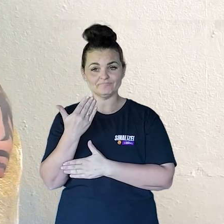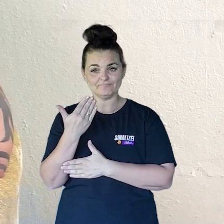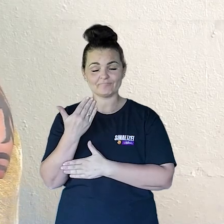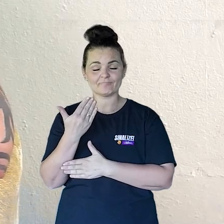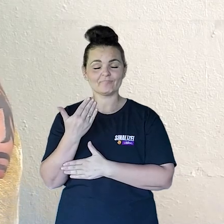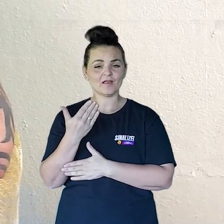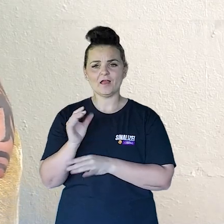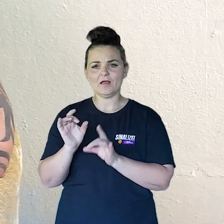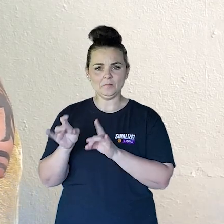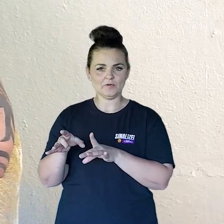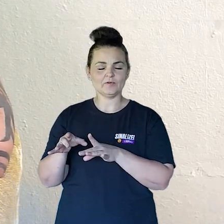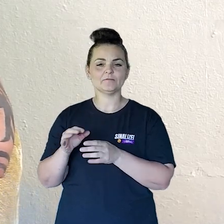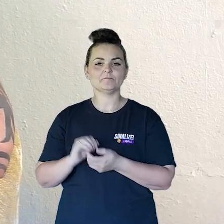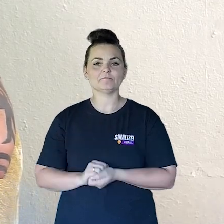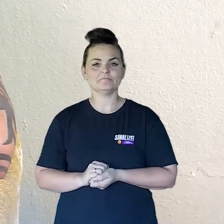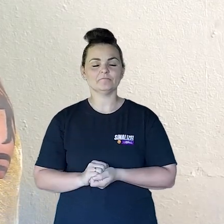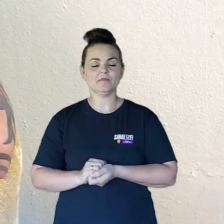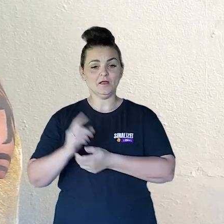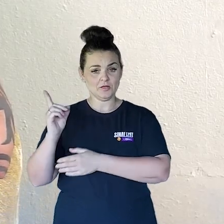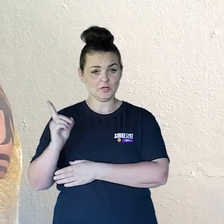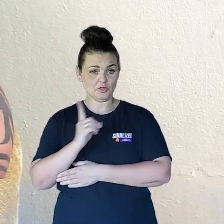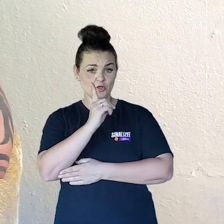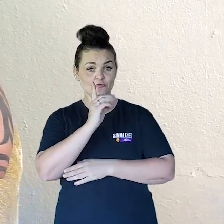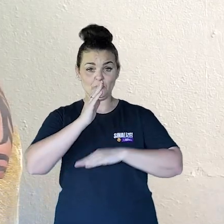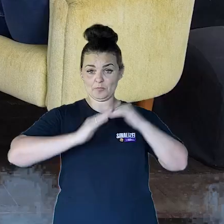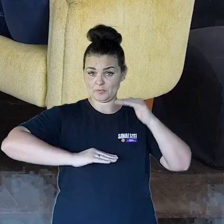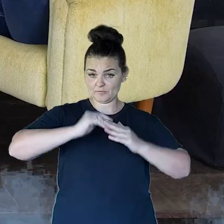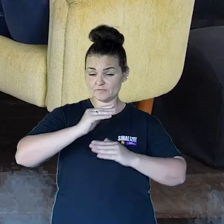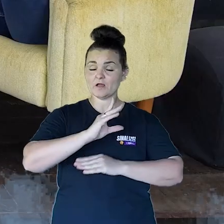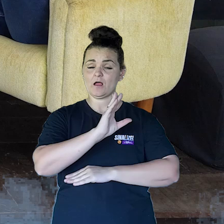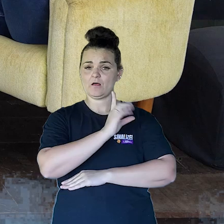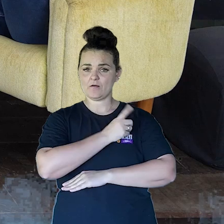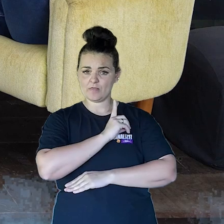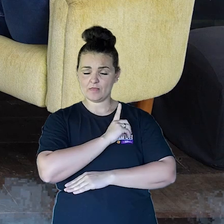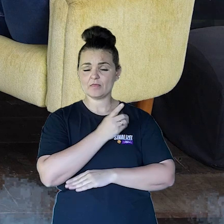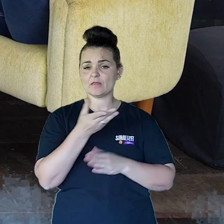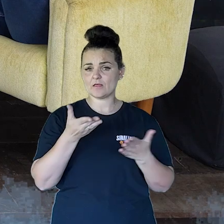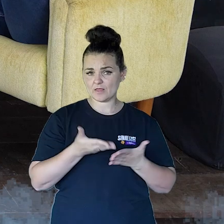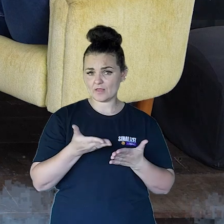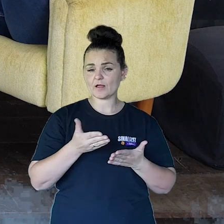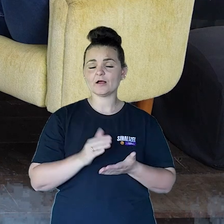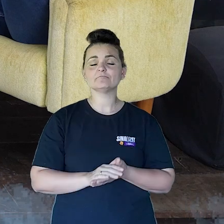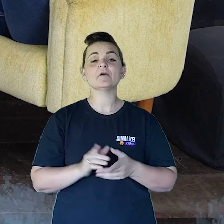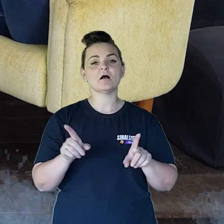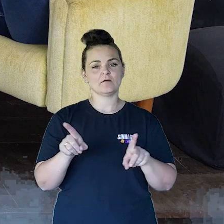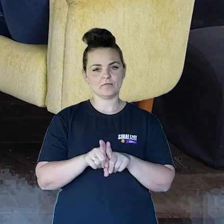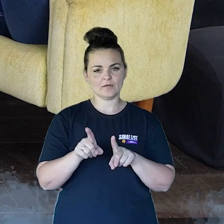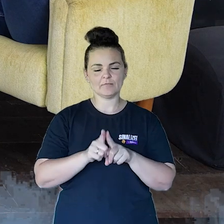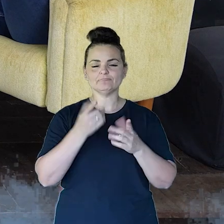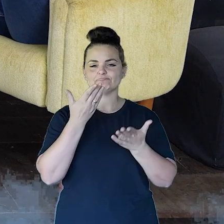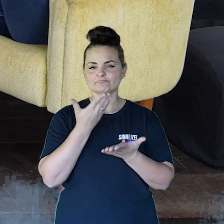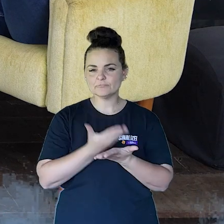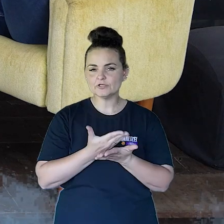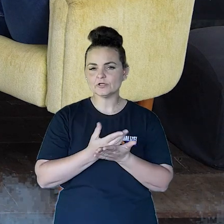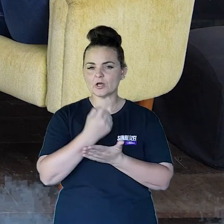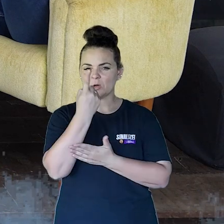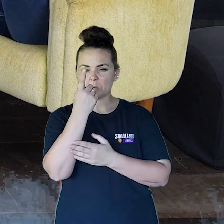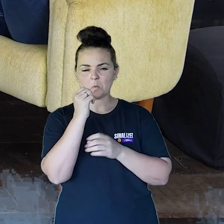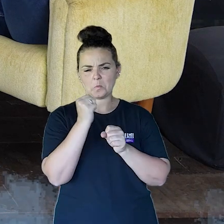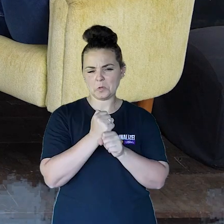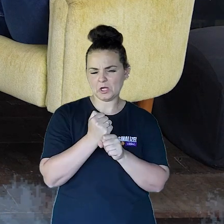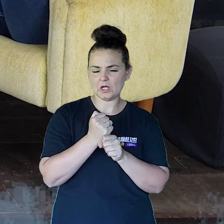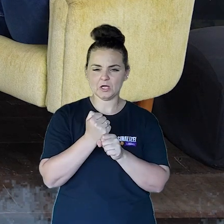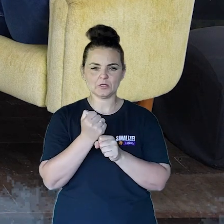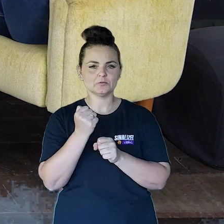outra carreira. E não olhei mais para trás e estudei, né, por um ano e